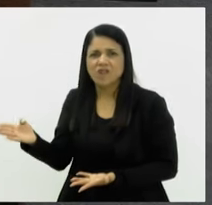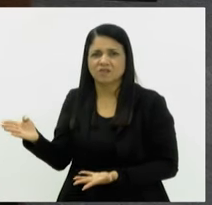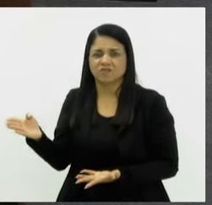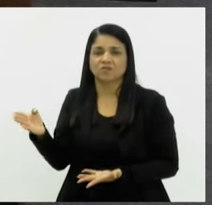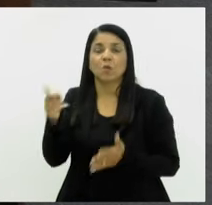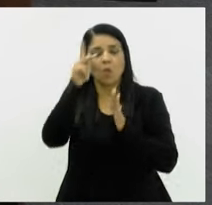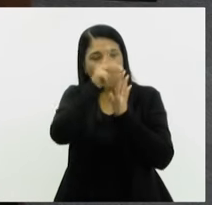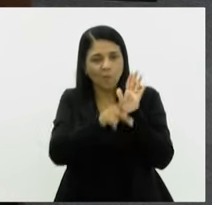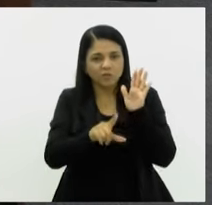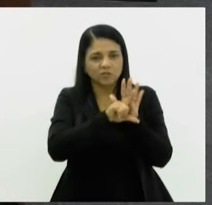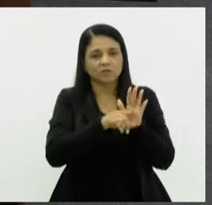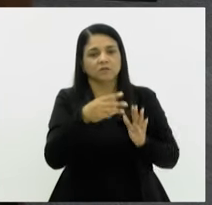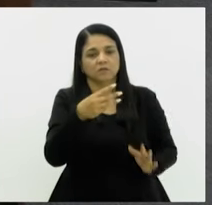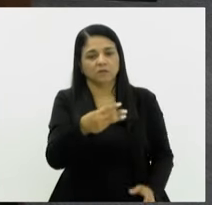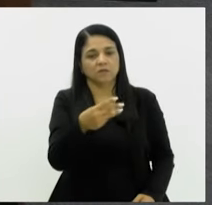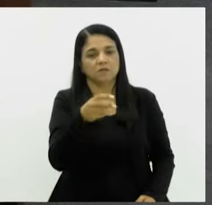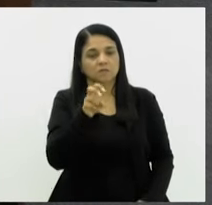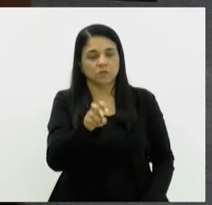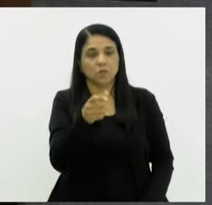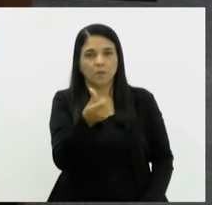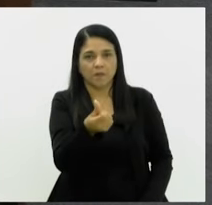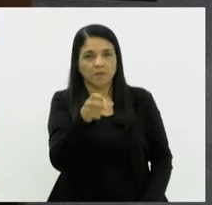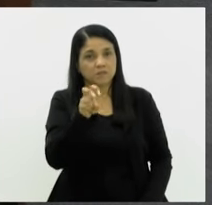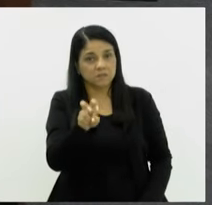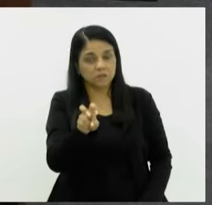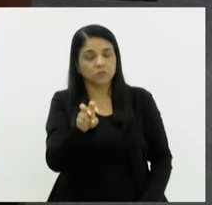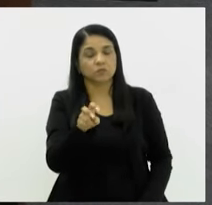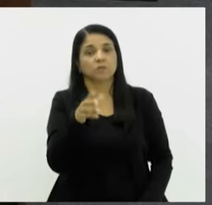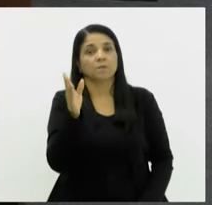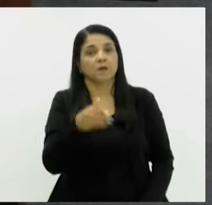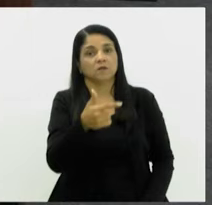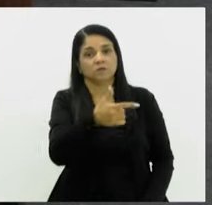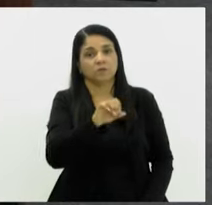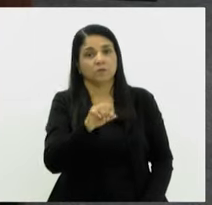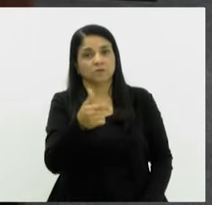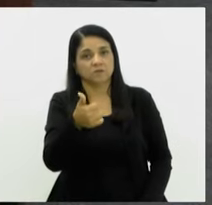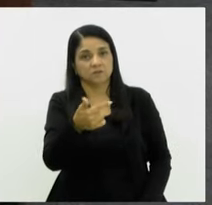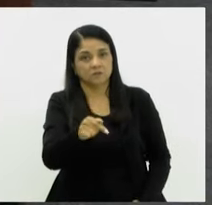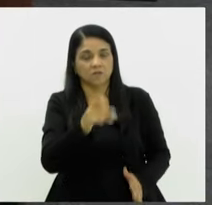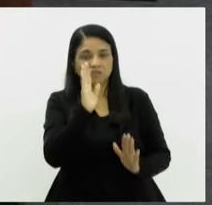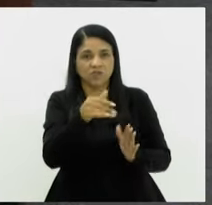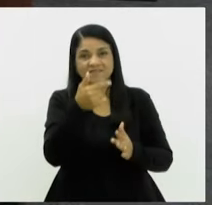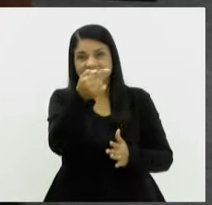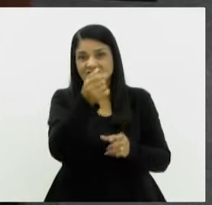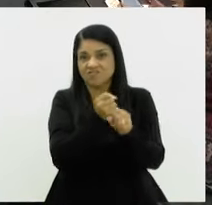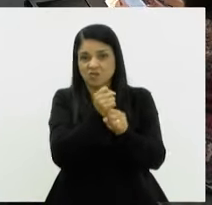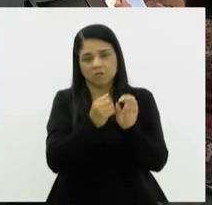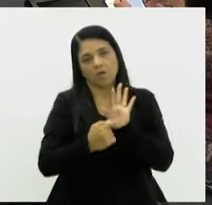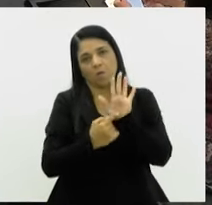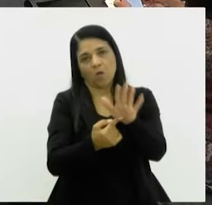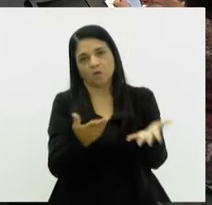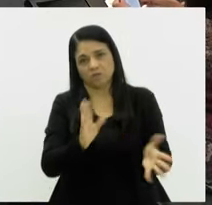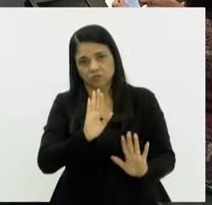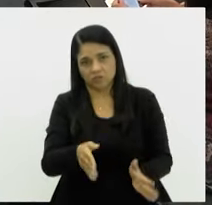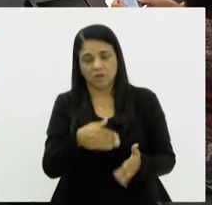projeto 3565, que já tem 7 anos que foi apresentado. Obrigado.